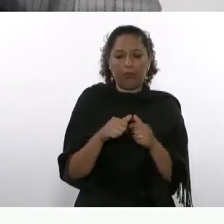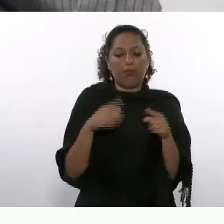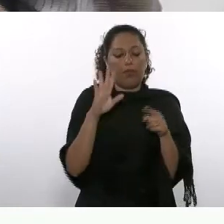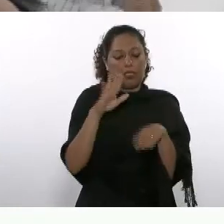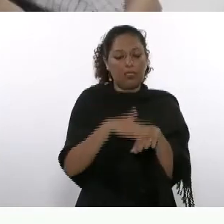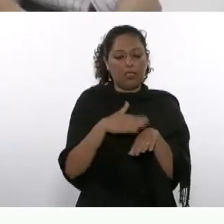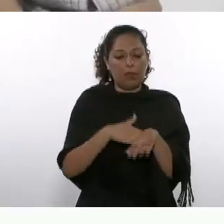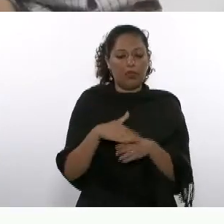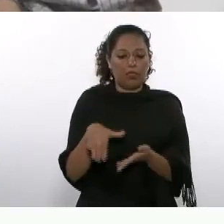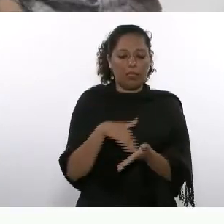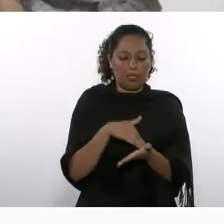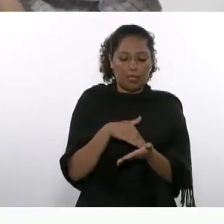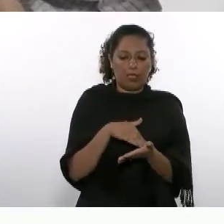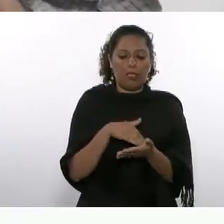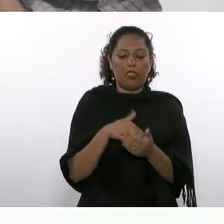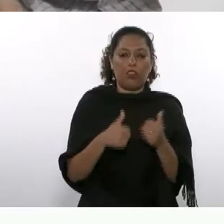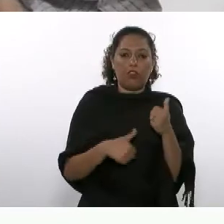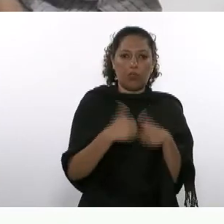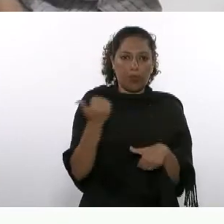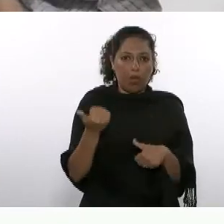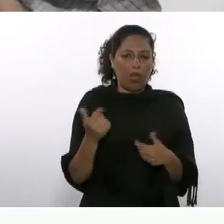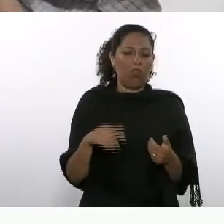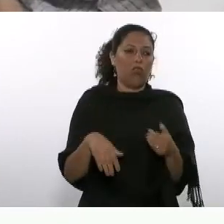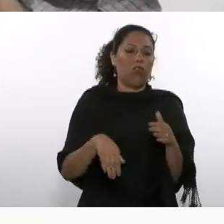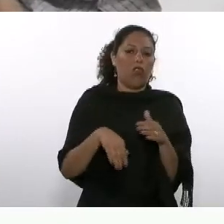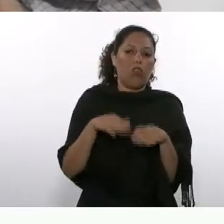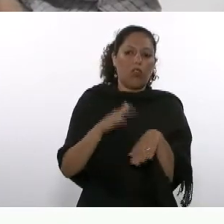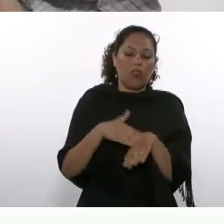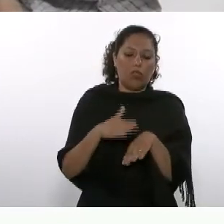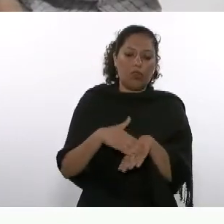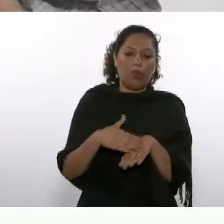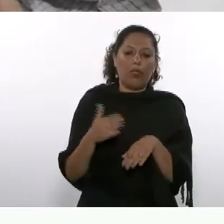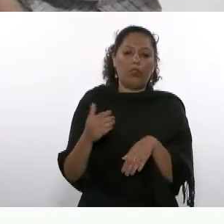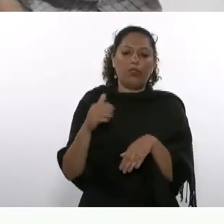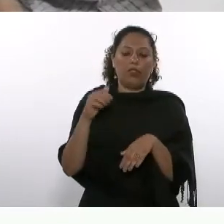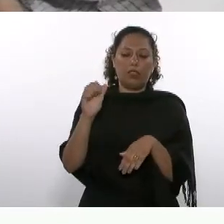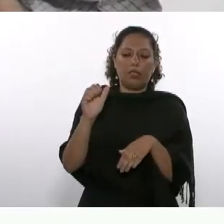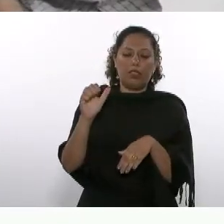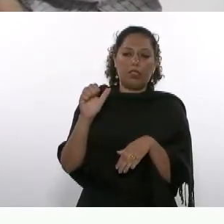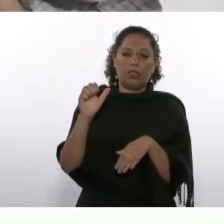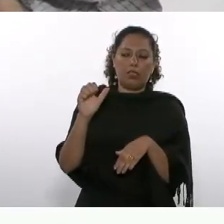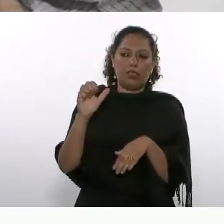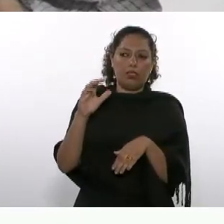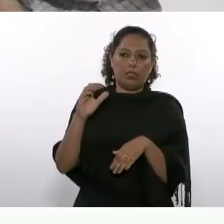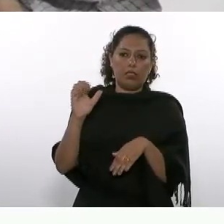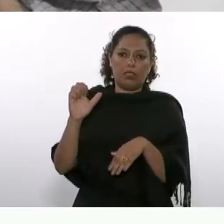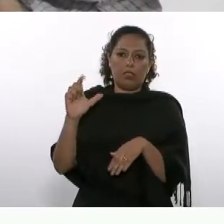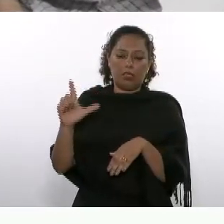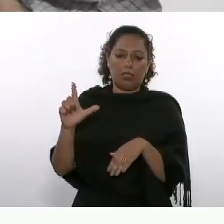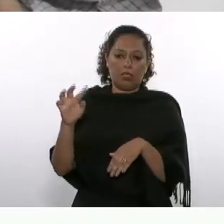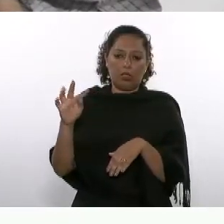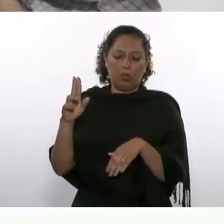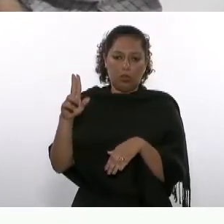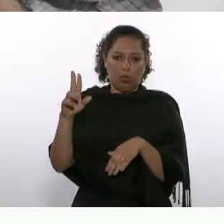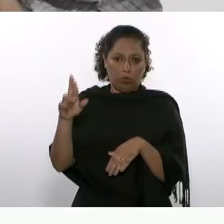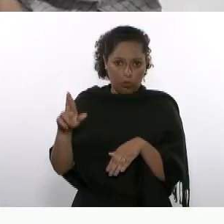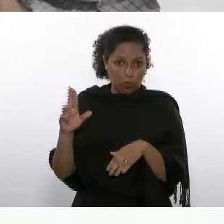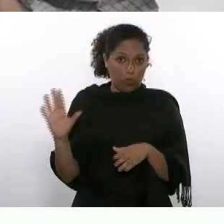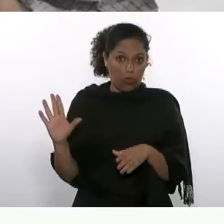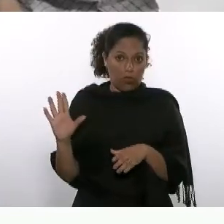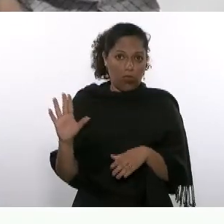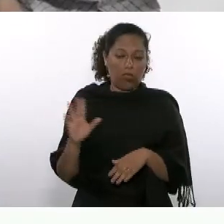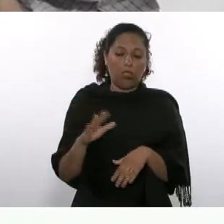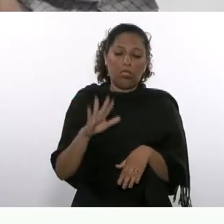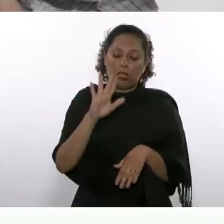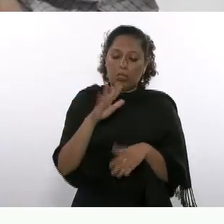Lazer, a carta de autorização, não é nossa. Mas também no modelo de permissão não tem a obrigatoriedade de ceder dias. Então,